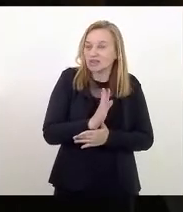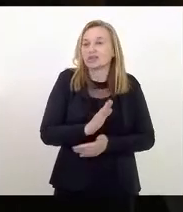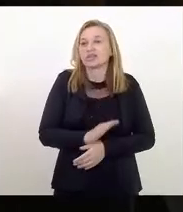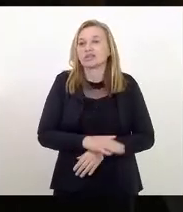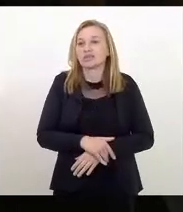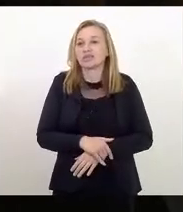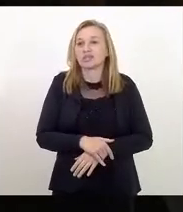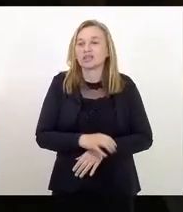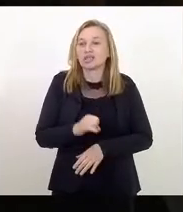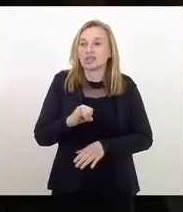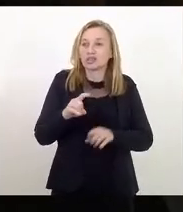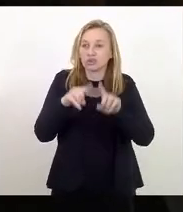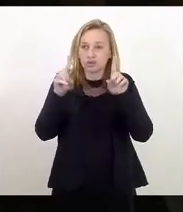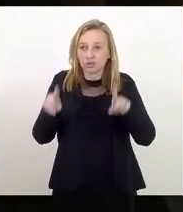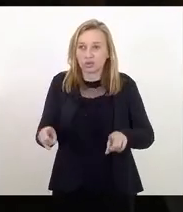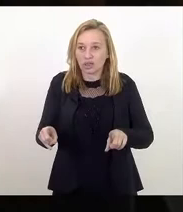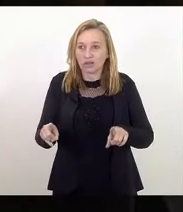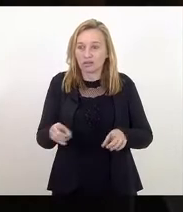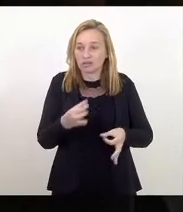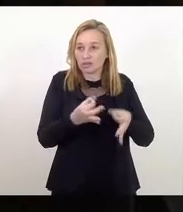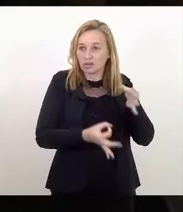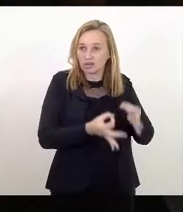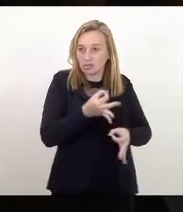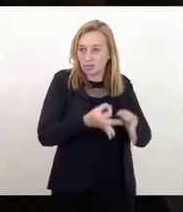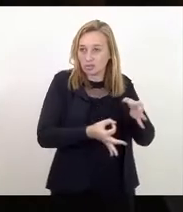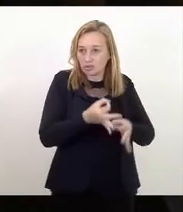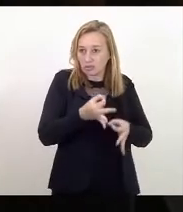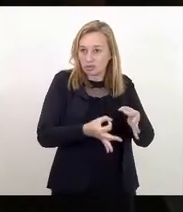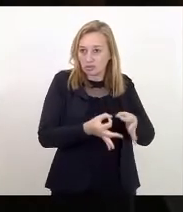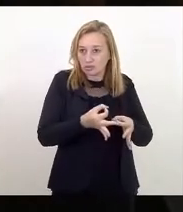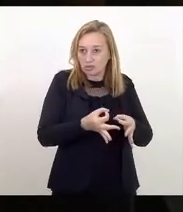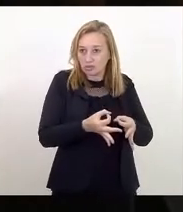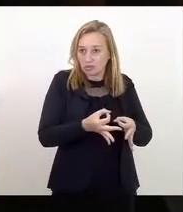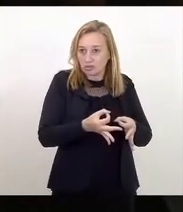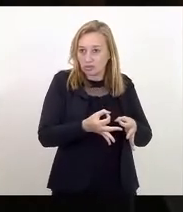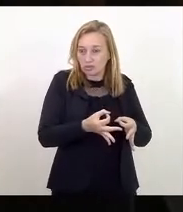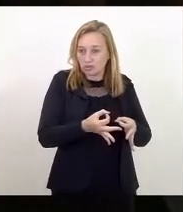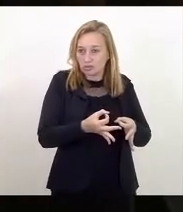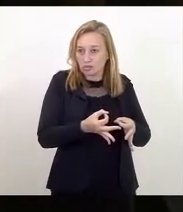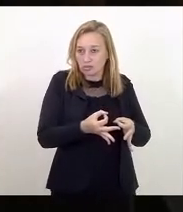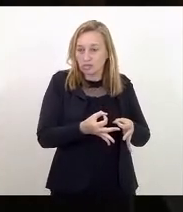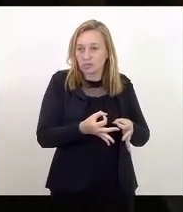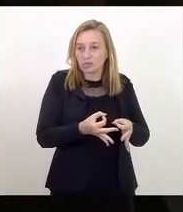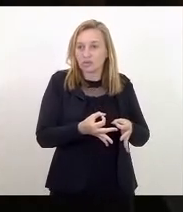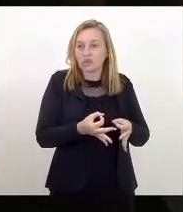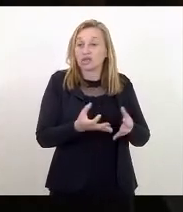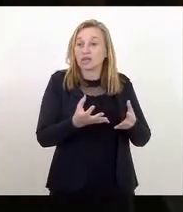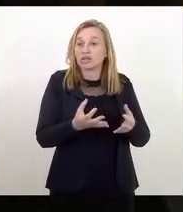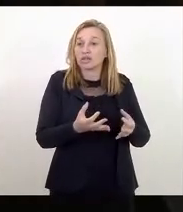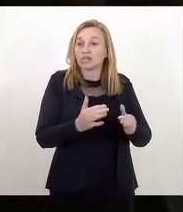Se os funcionários do tribunal têm direito a receber